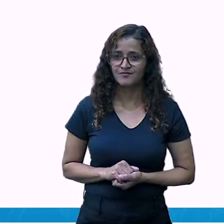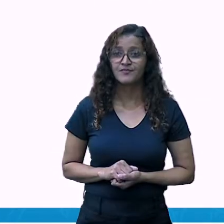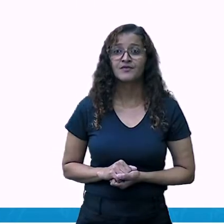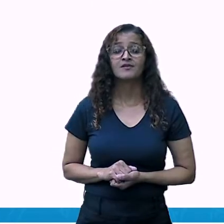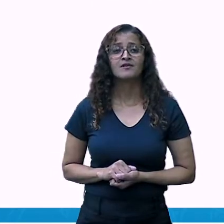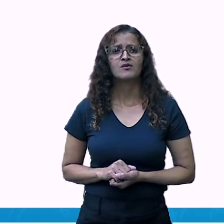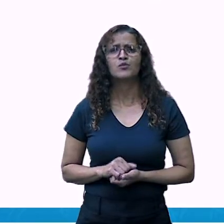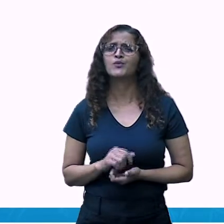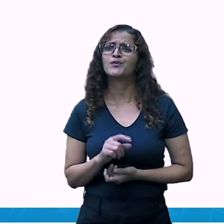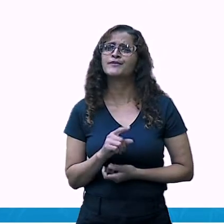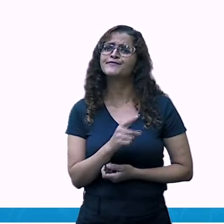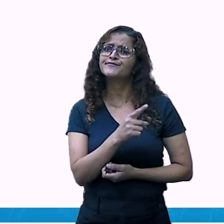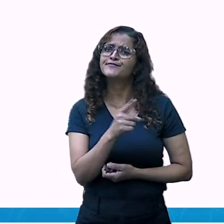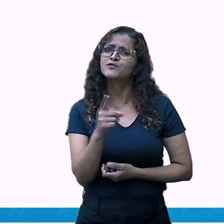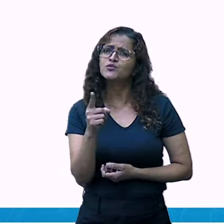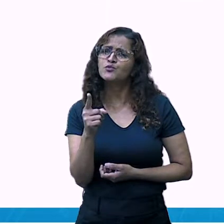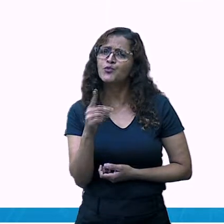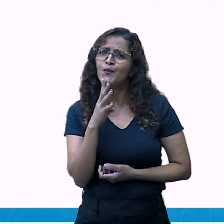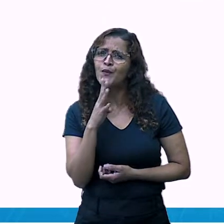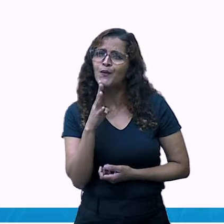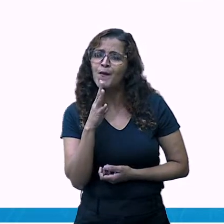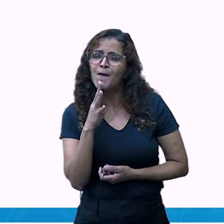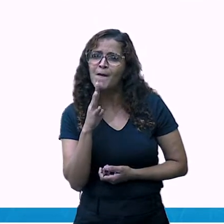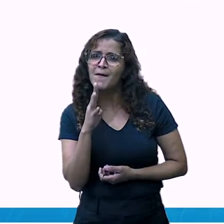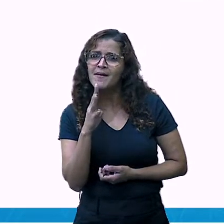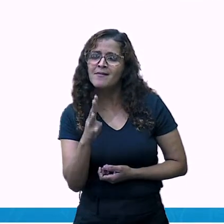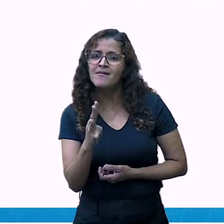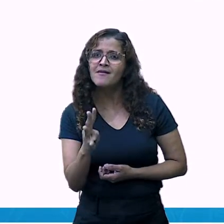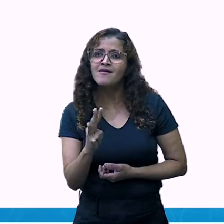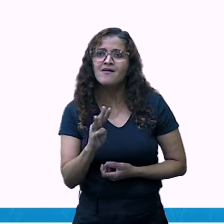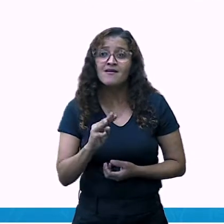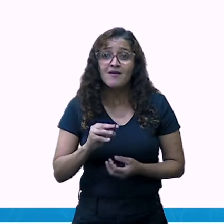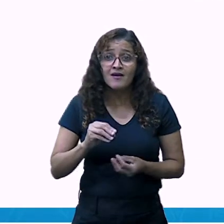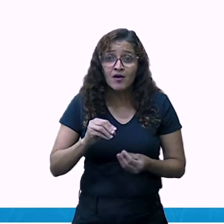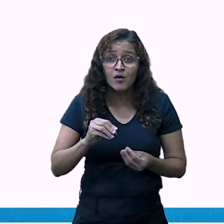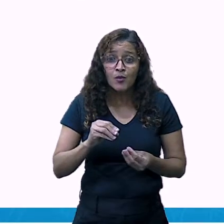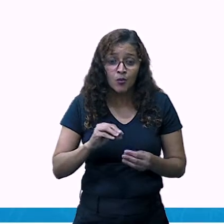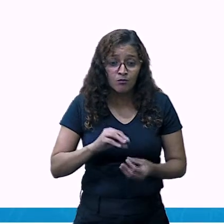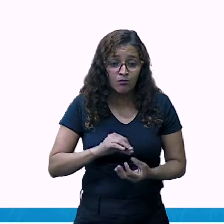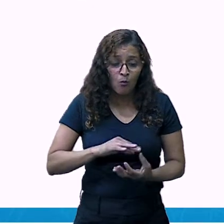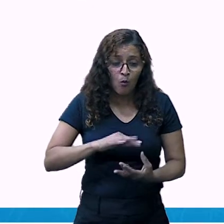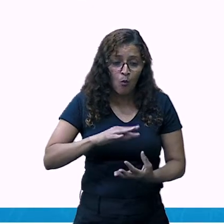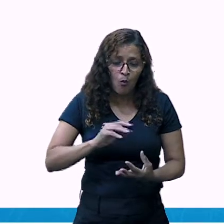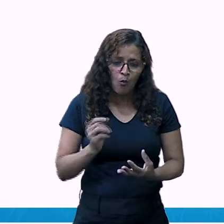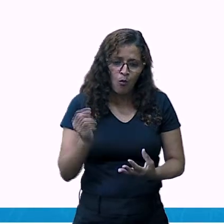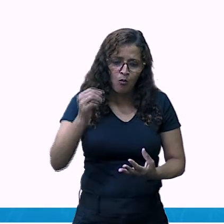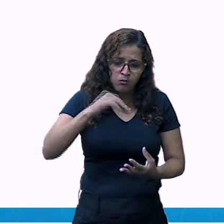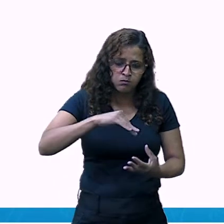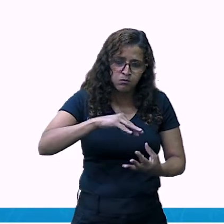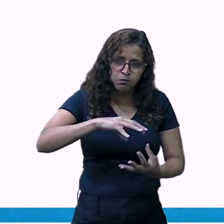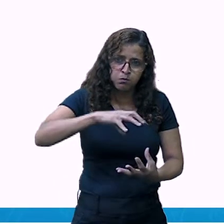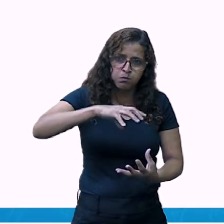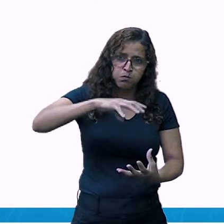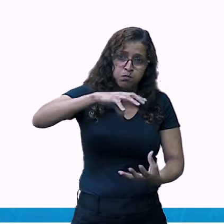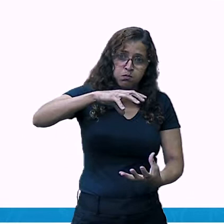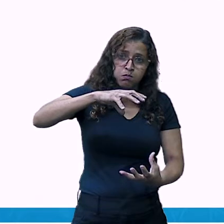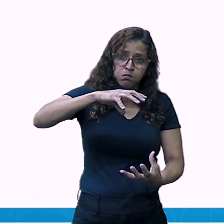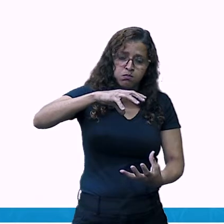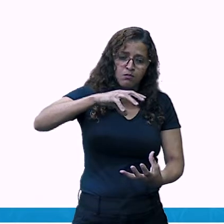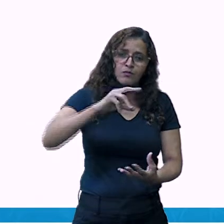Nós temos o fermento em pó, o fermento granulado e também o fermento em forma